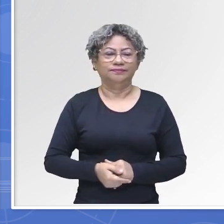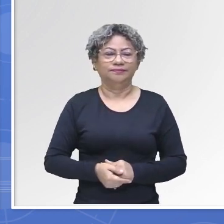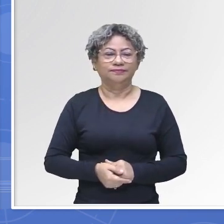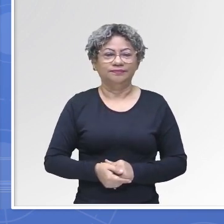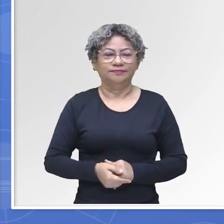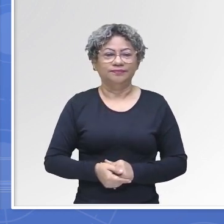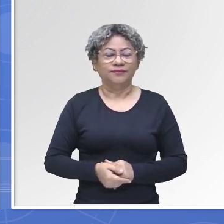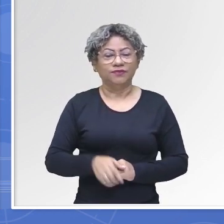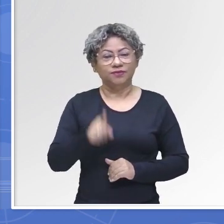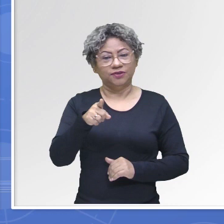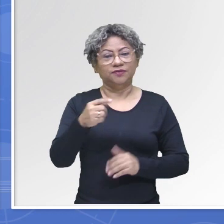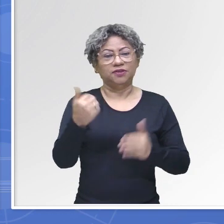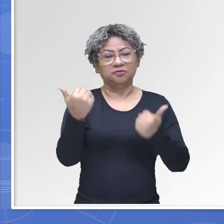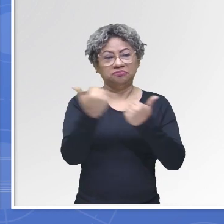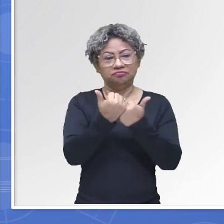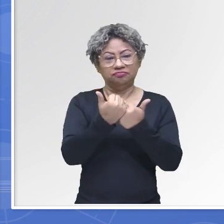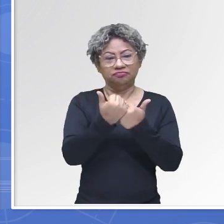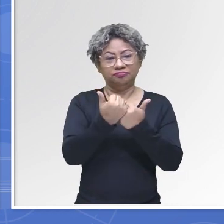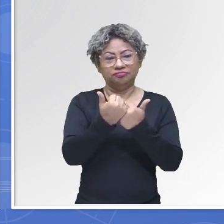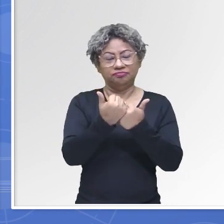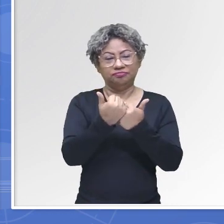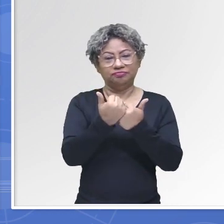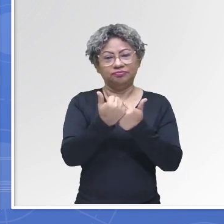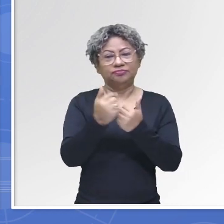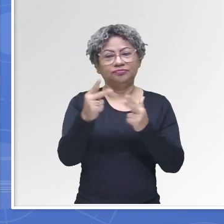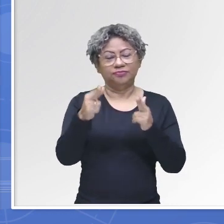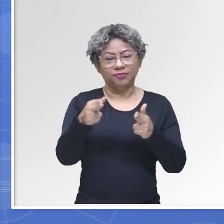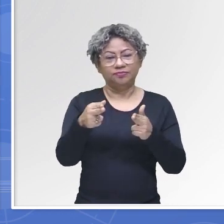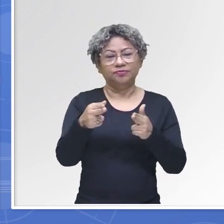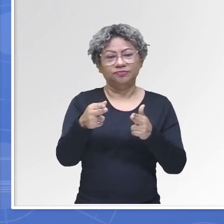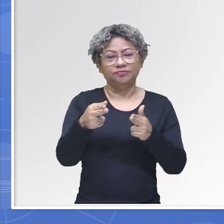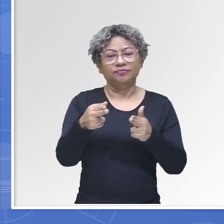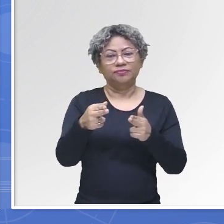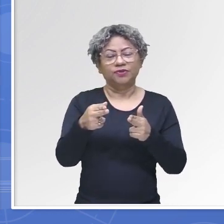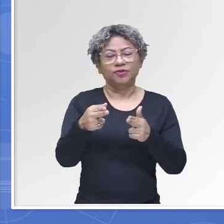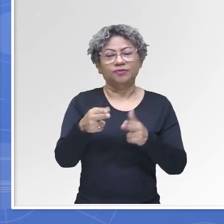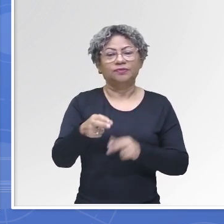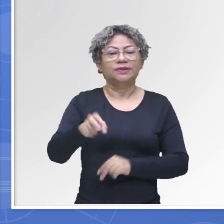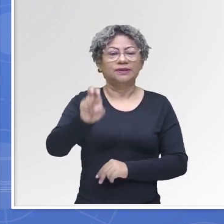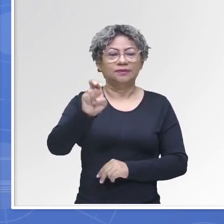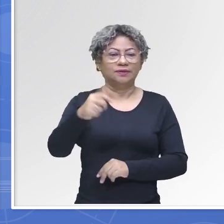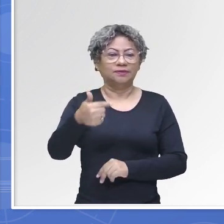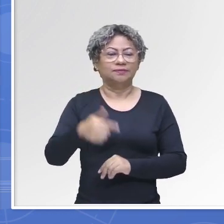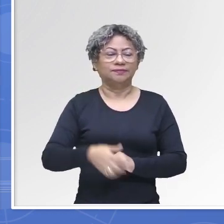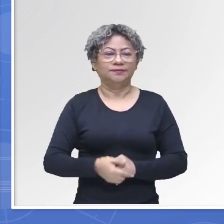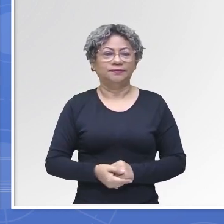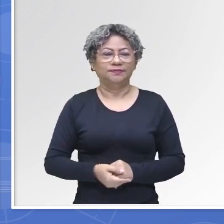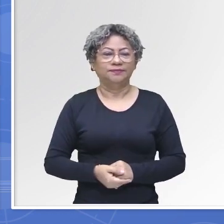Você vai substituir aqui, 12F mais F igual a 52.